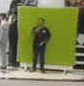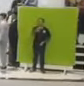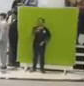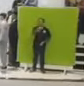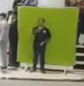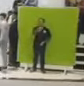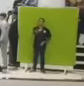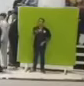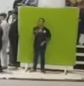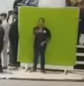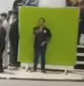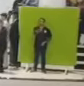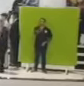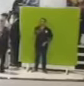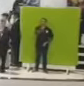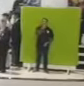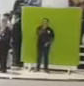37ª.